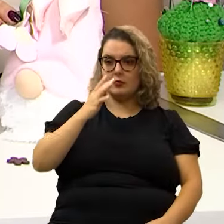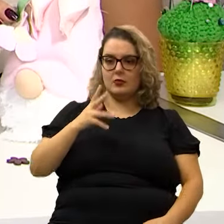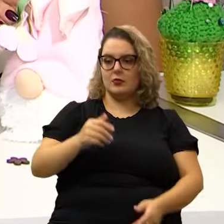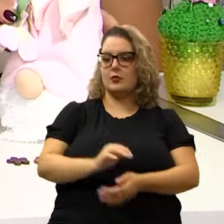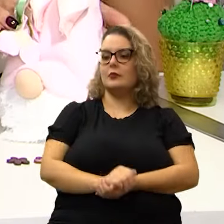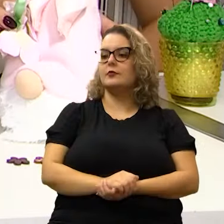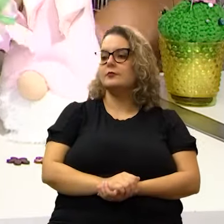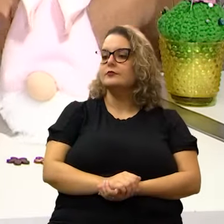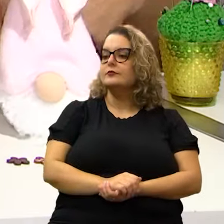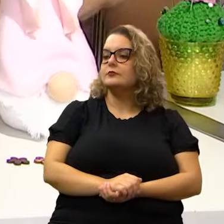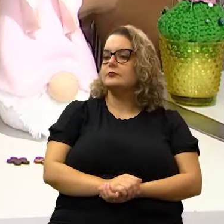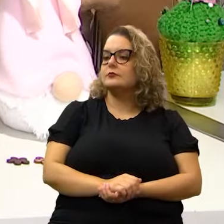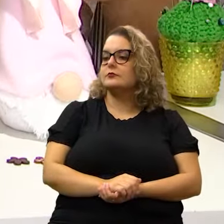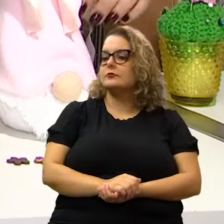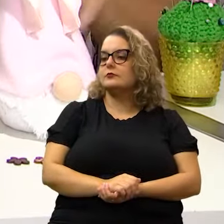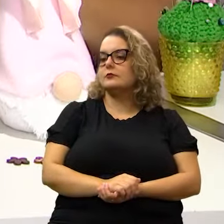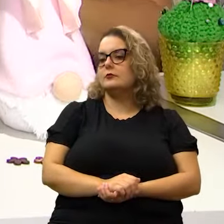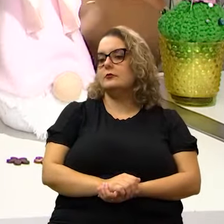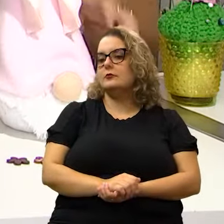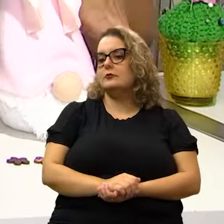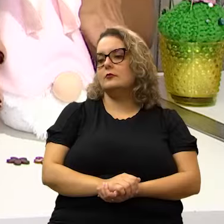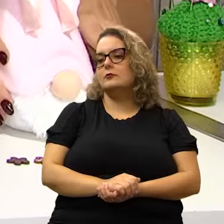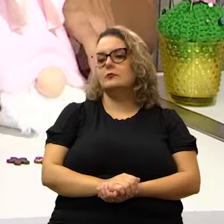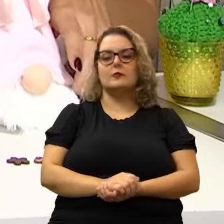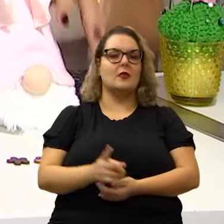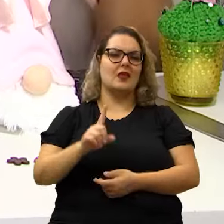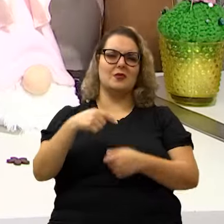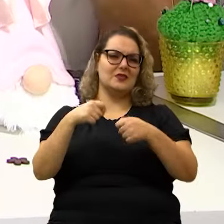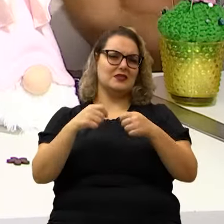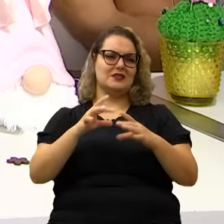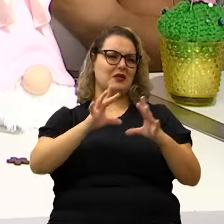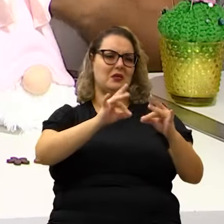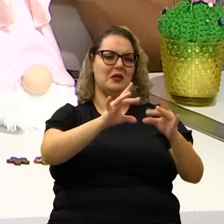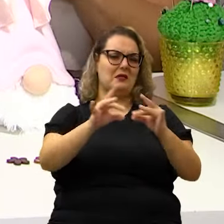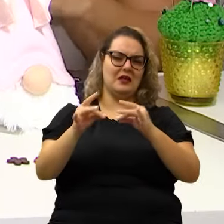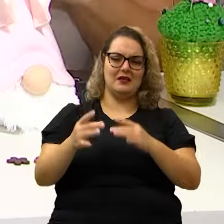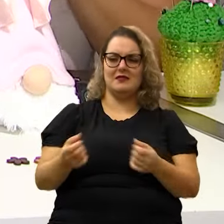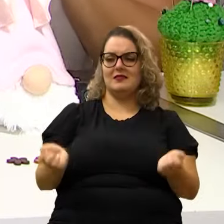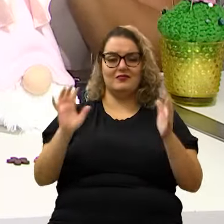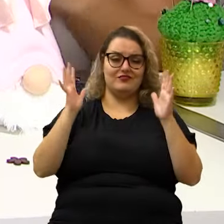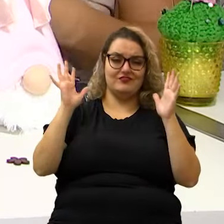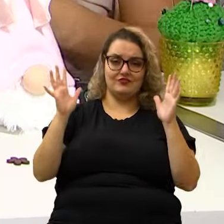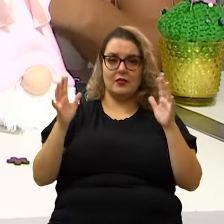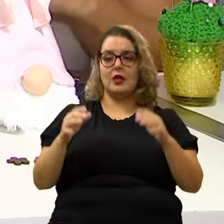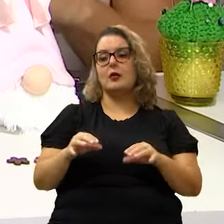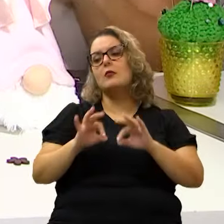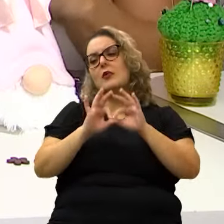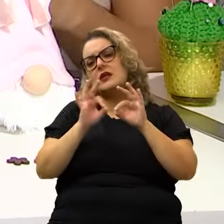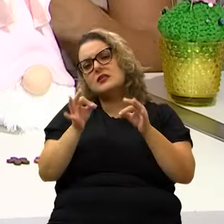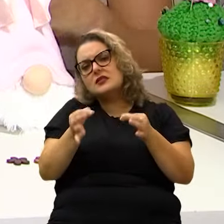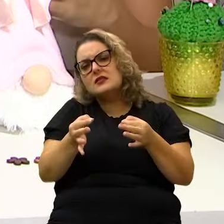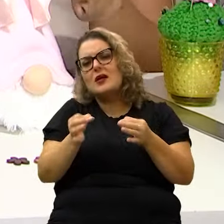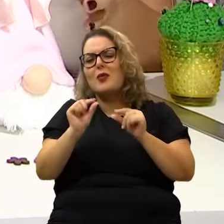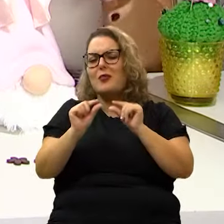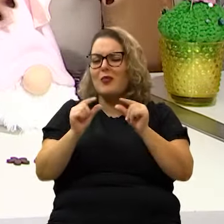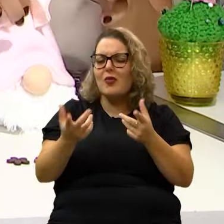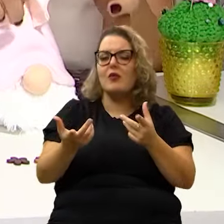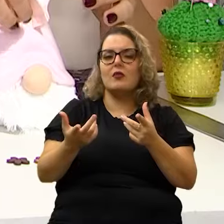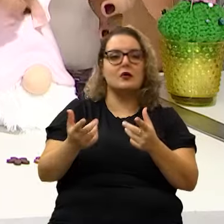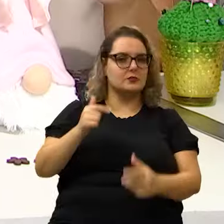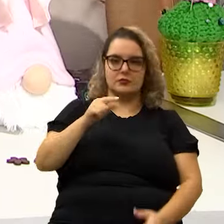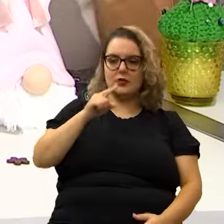tudo. Exatamente. E não precisa também colar muita coisa, porque às vezes também fica muito exagerado. Então, às vezes, o mais delicado, uma coisinha mais... Também não tem